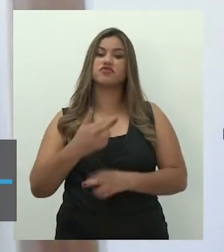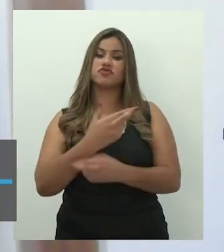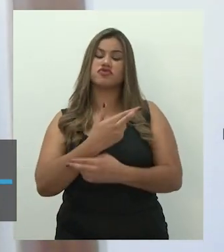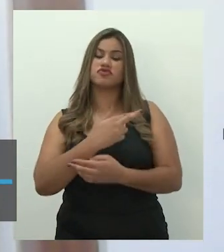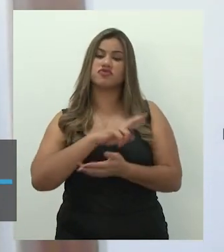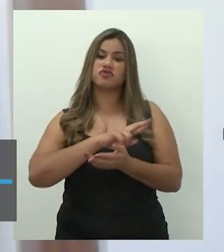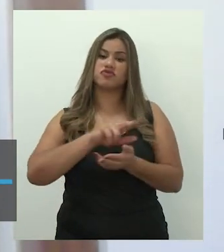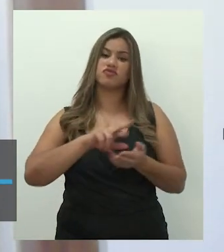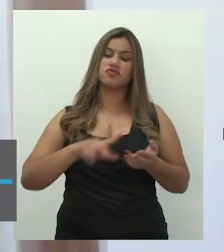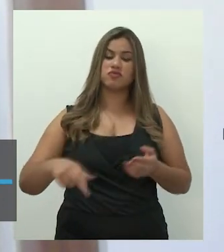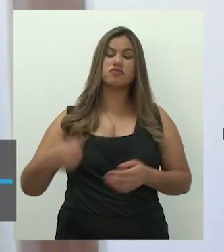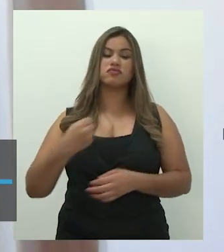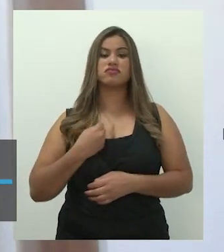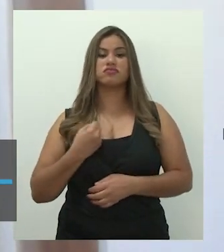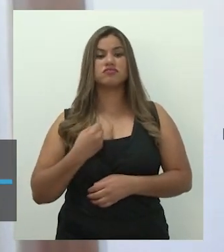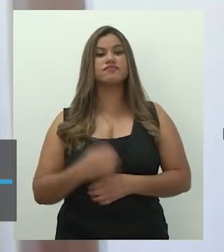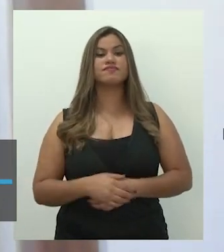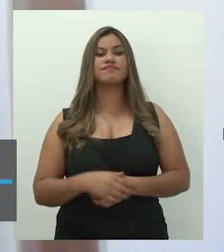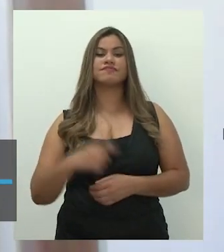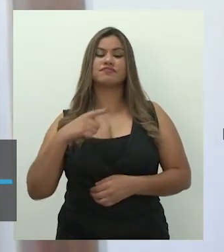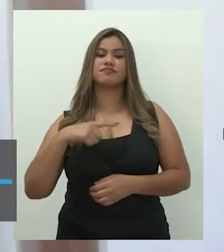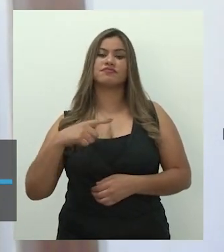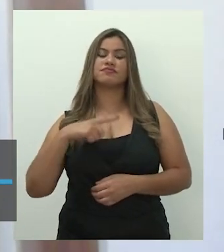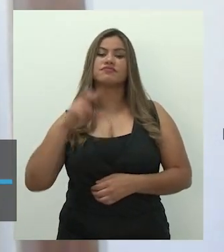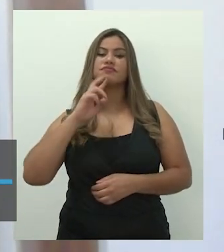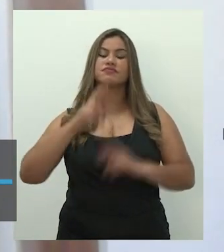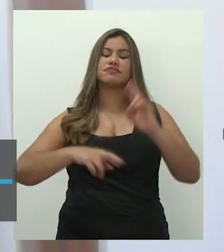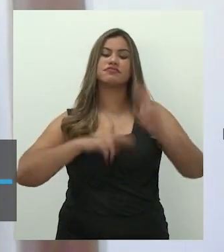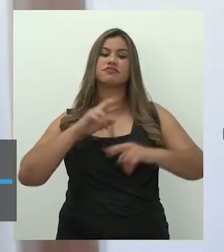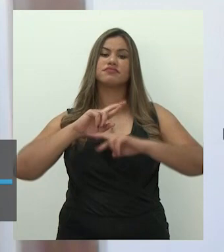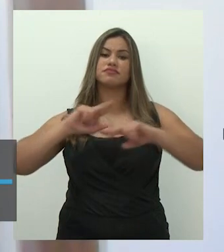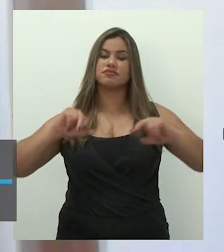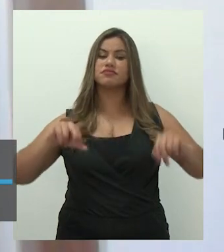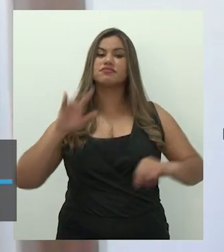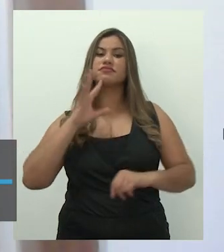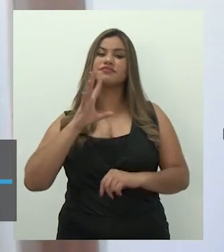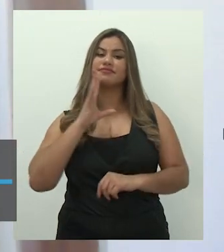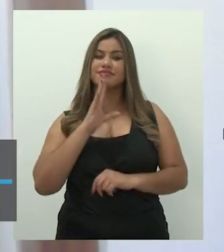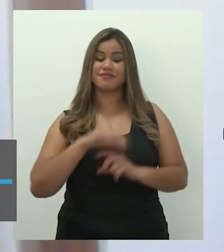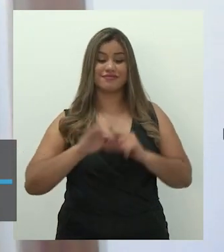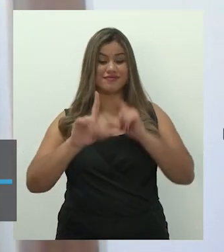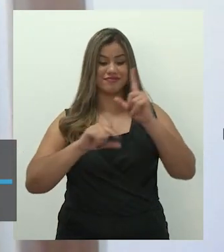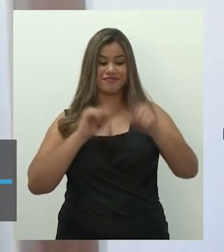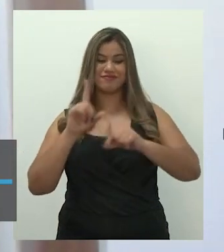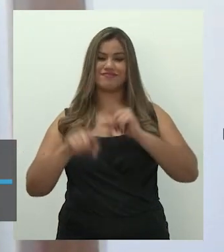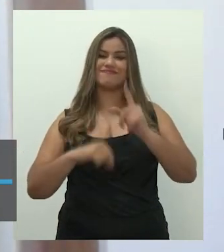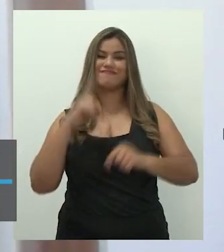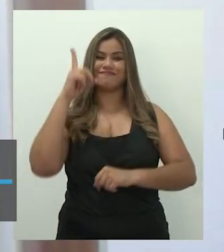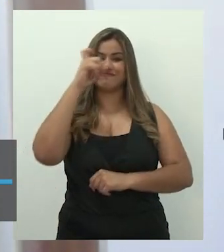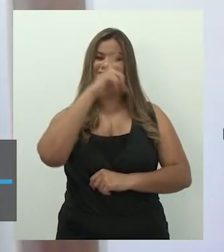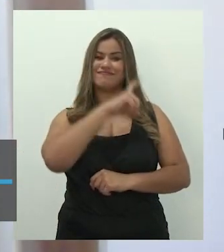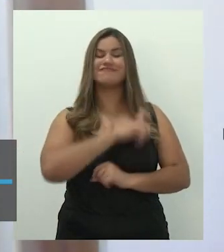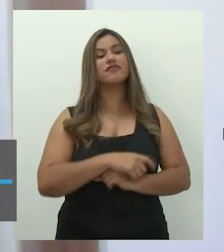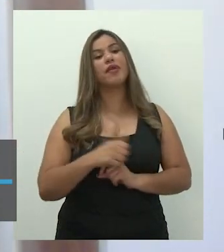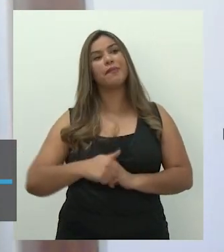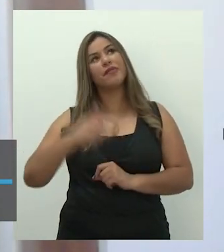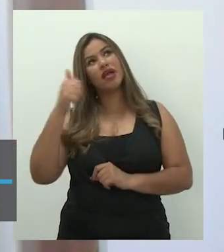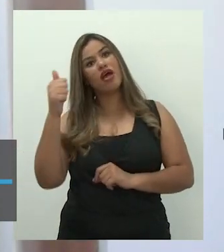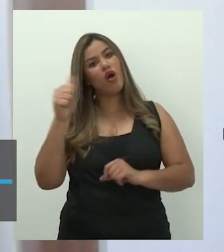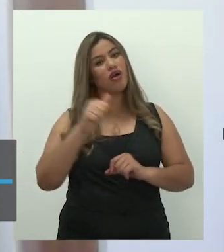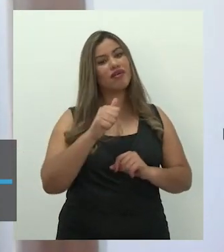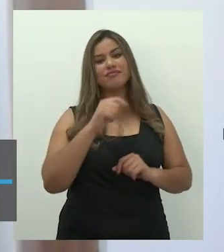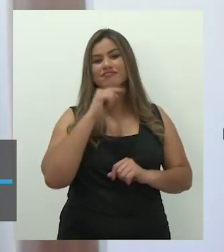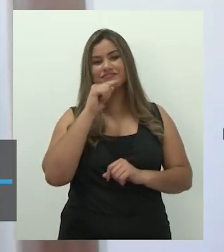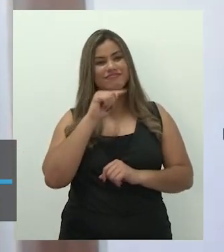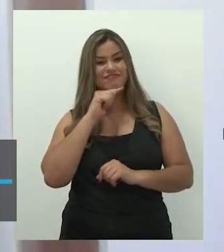muitas contribuições interessantes, assim, não tem nem como selecionar o que é melhor, o que não é, né?